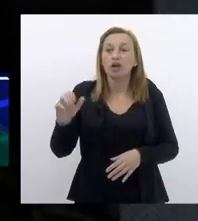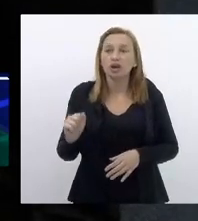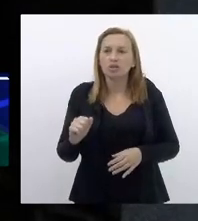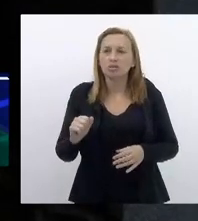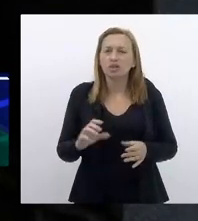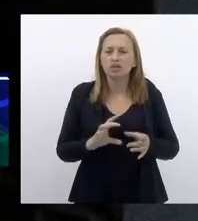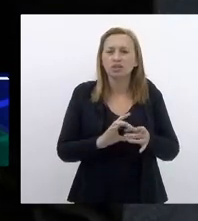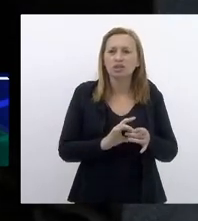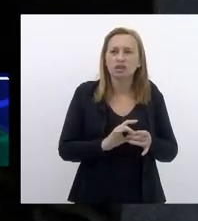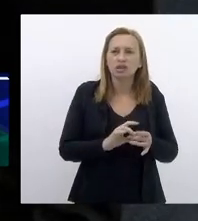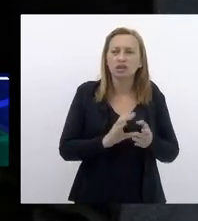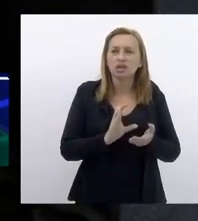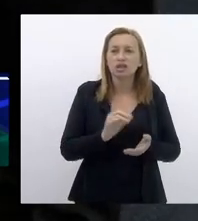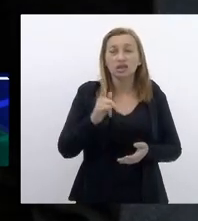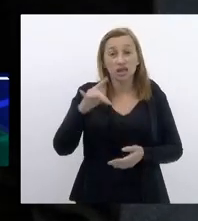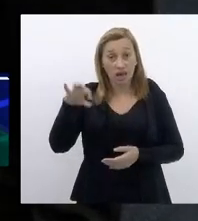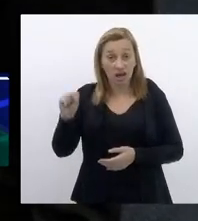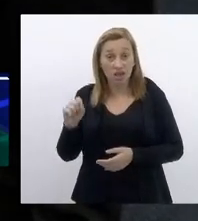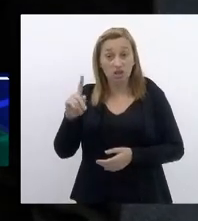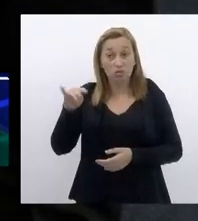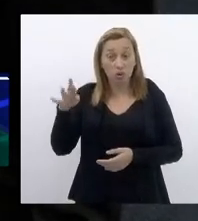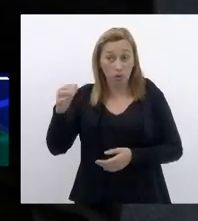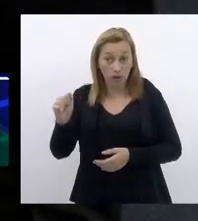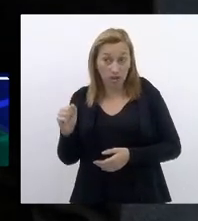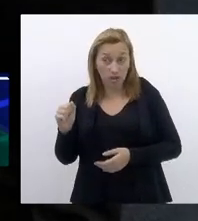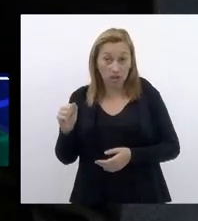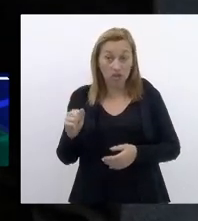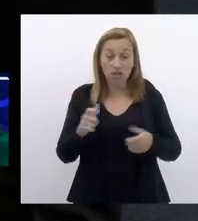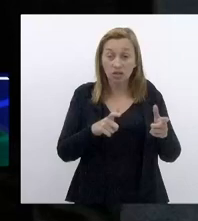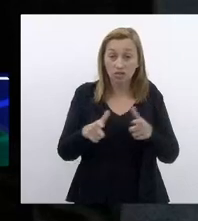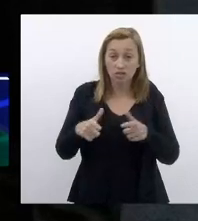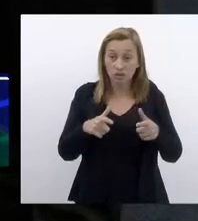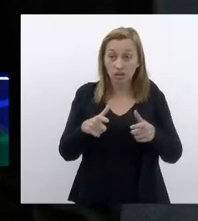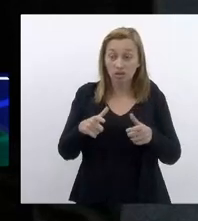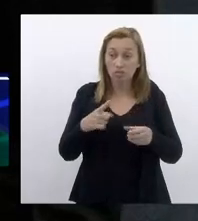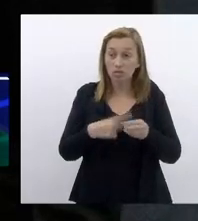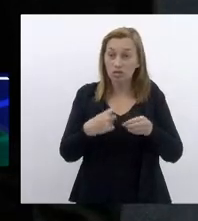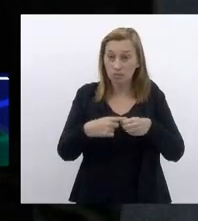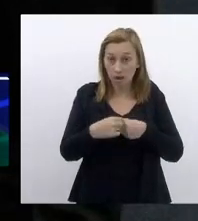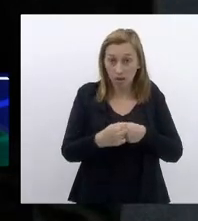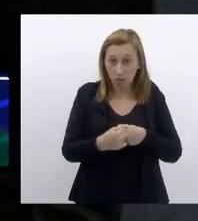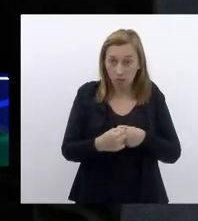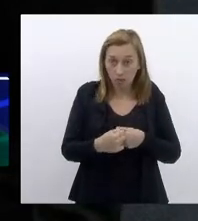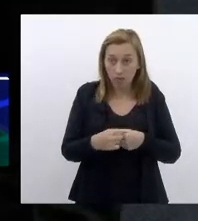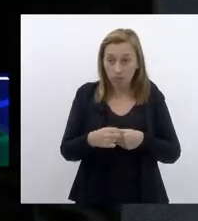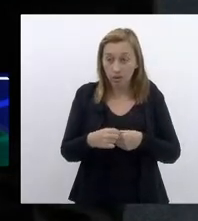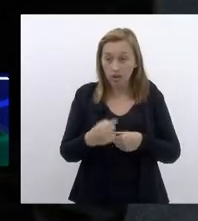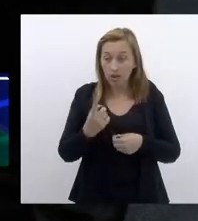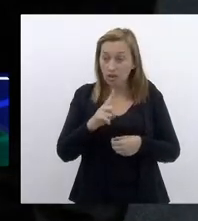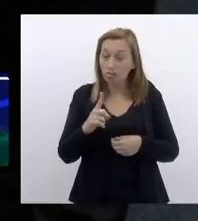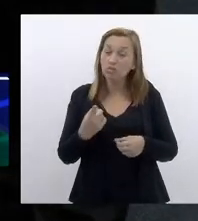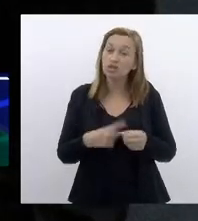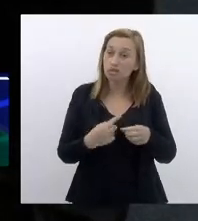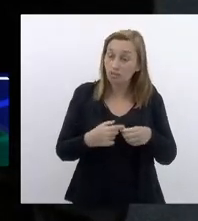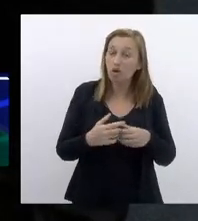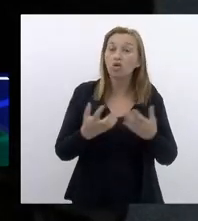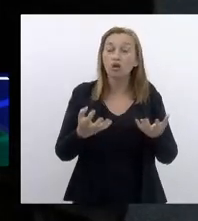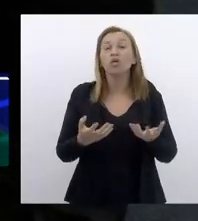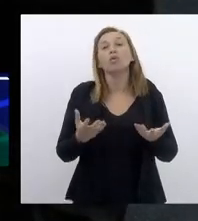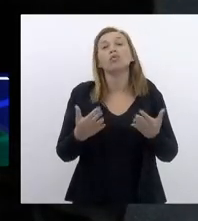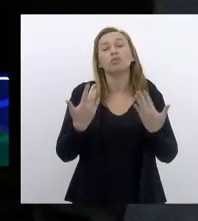de emissões de gases poluentes nos sistemas intermunicipais e municipais de transporte. Nisto, o projeto é meritório, e eu cumprimento o